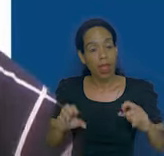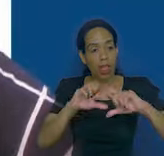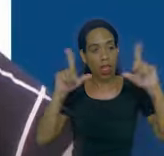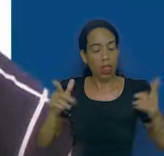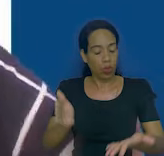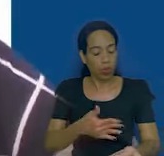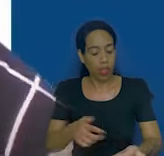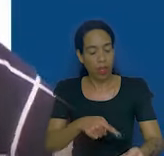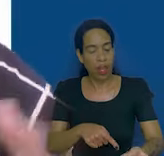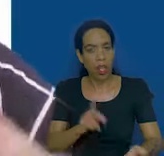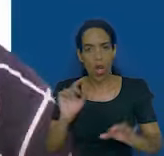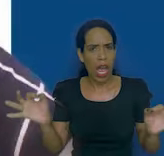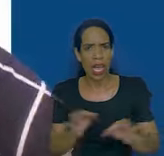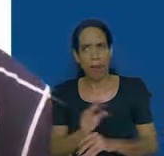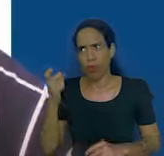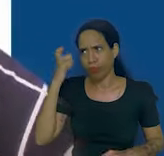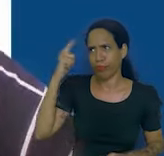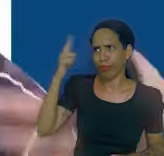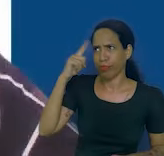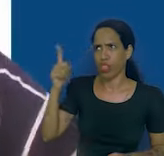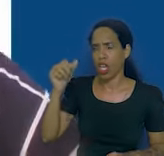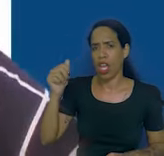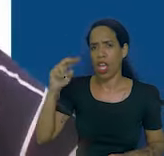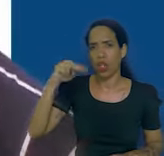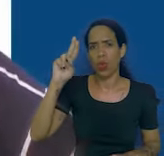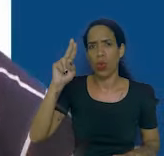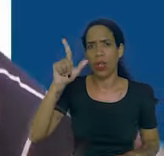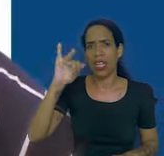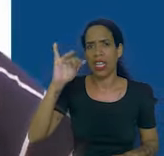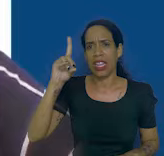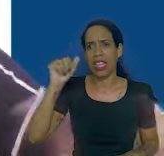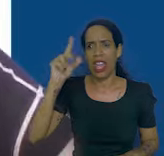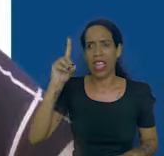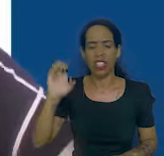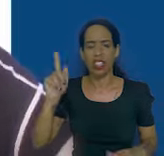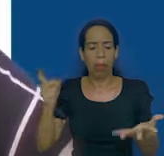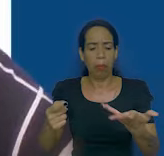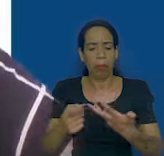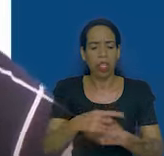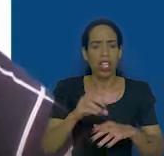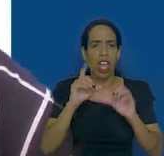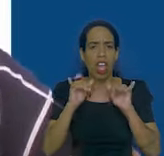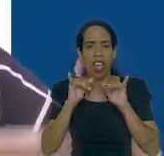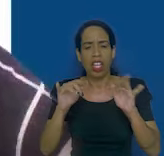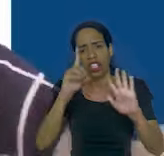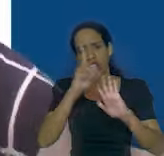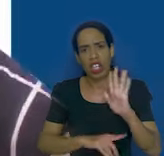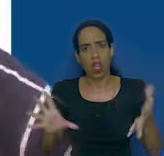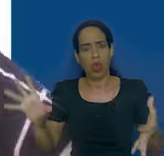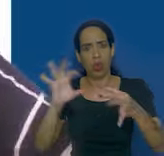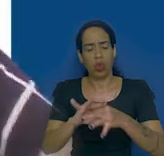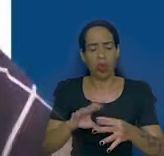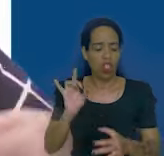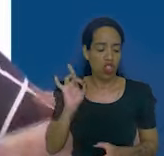clara no livro, é isso. Não se acabou com a ideia de nulidade, de possibilidade de declaração de vínculo